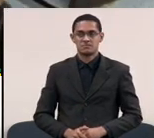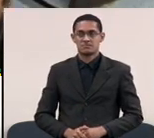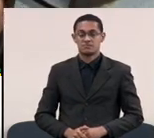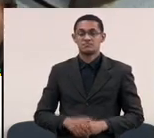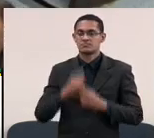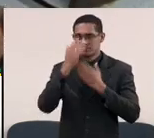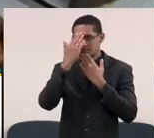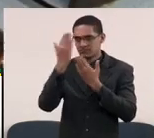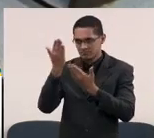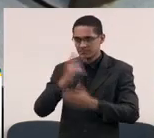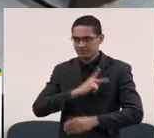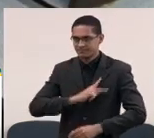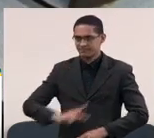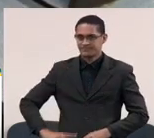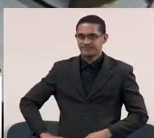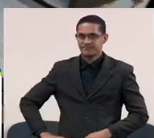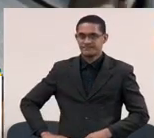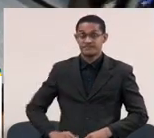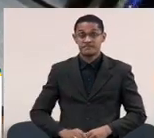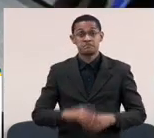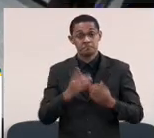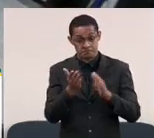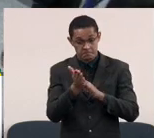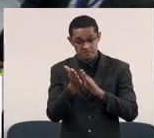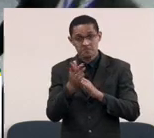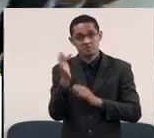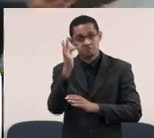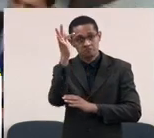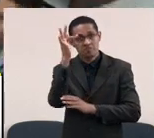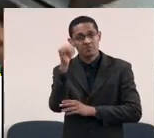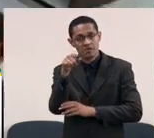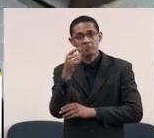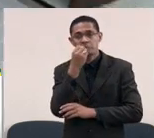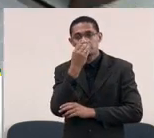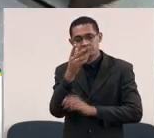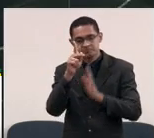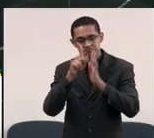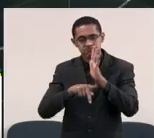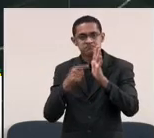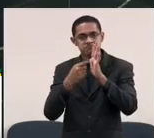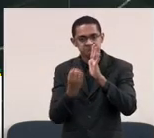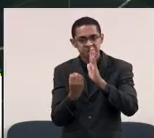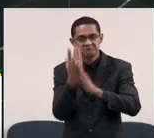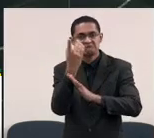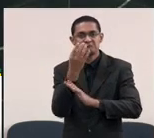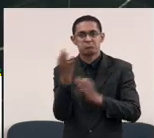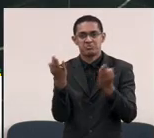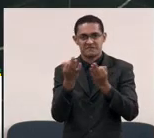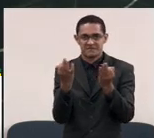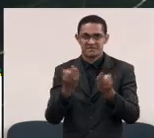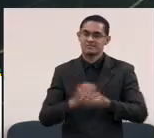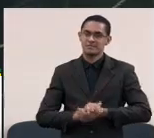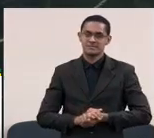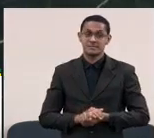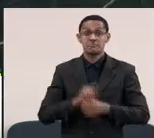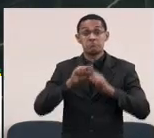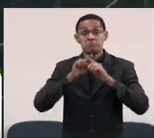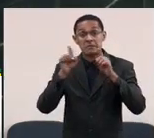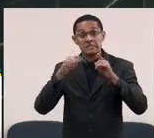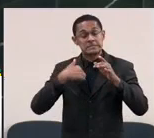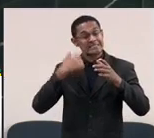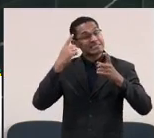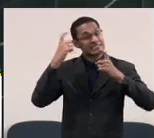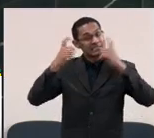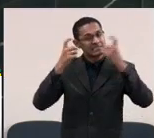Obrigado, senhor presidente. Parabenizar o doutor Furlan pelo projeto. Com uma preocupação,